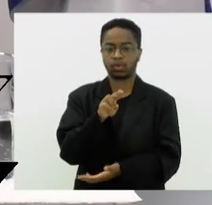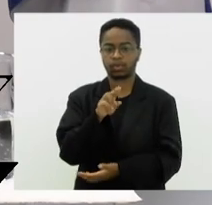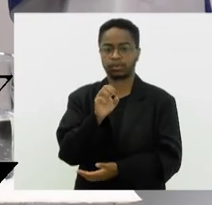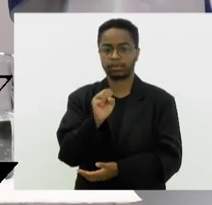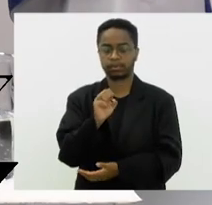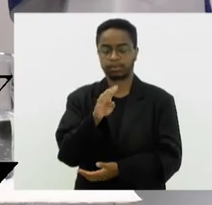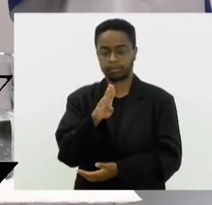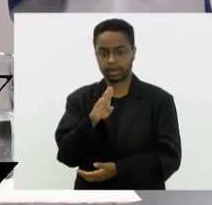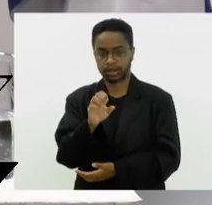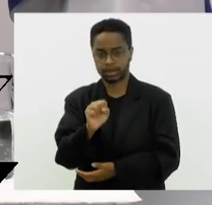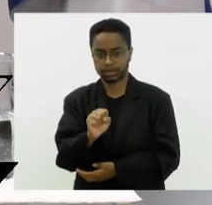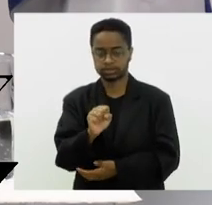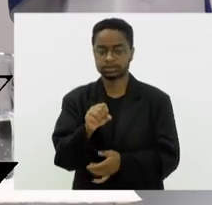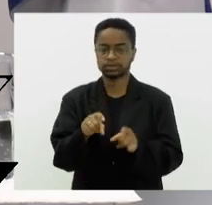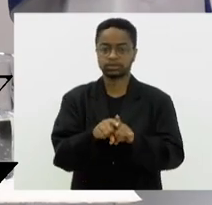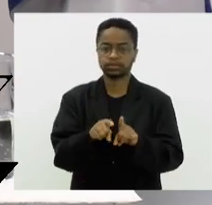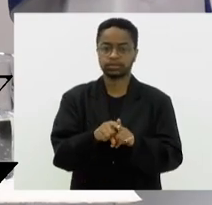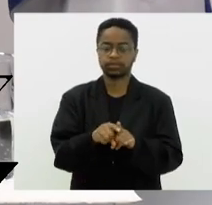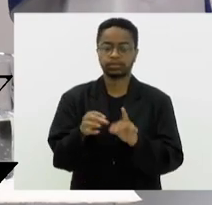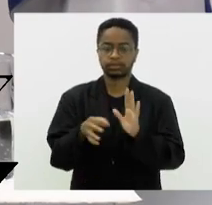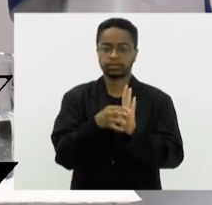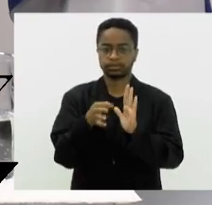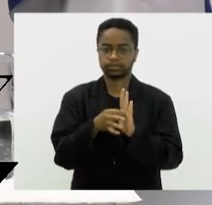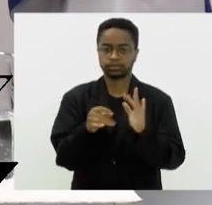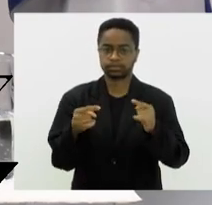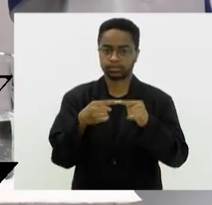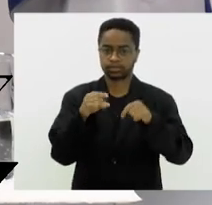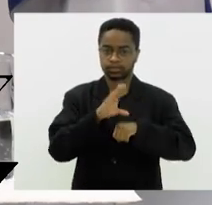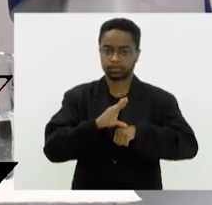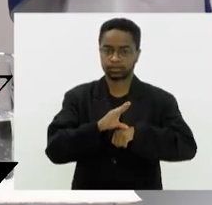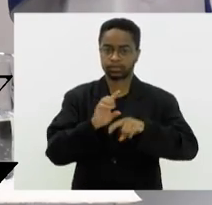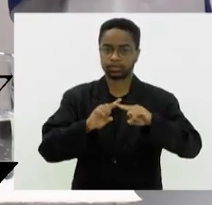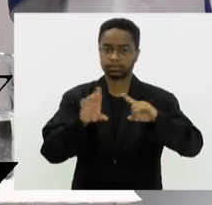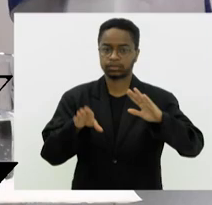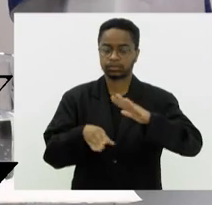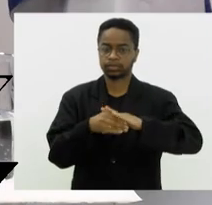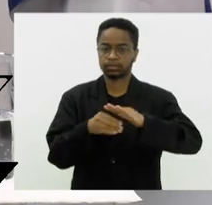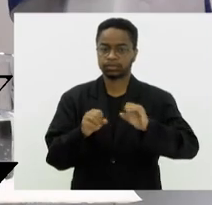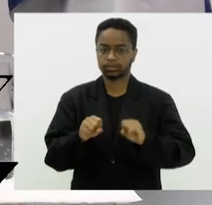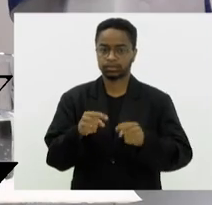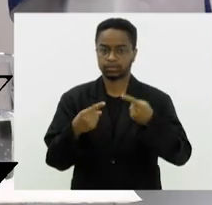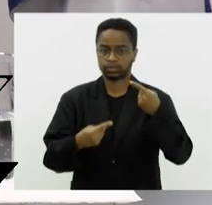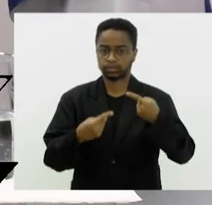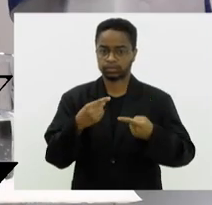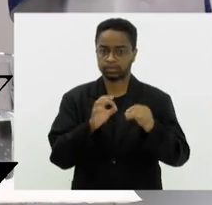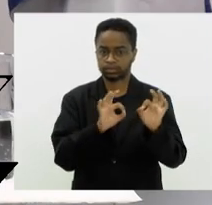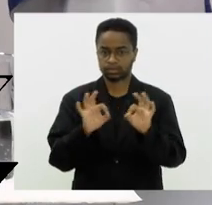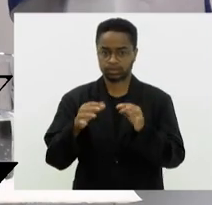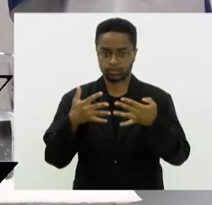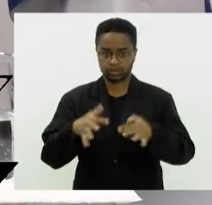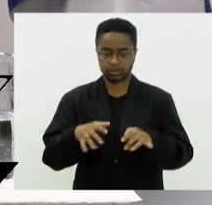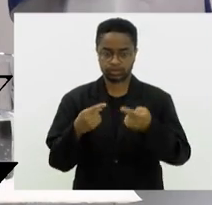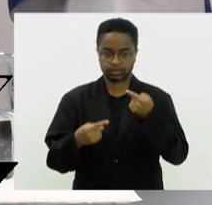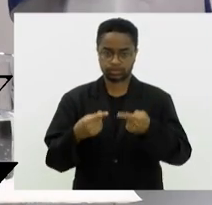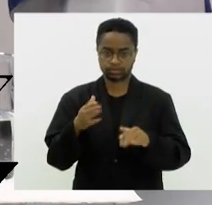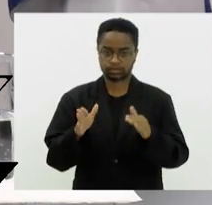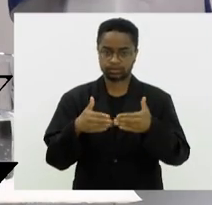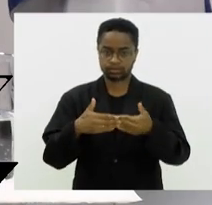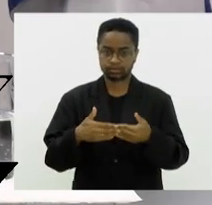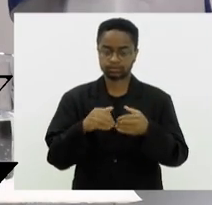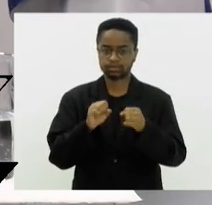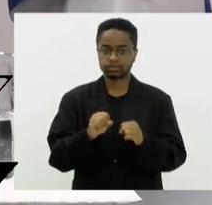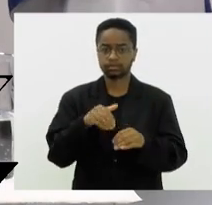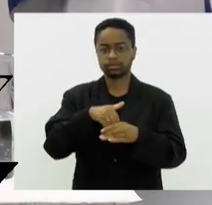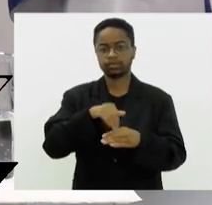Janeiro. O parecer do deputado Filipinho Raves foi pela constitucionalidade com emendas. Em discussão. Não havendo quem queira discutir, encerrada a discussão,